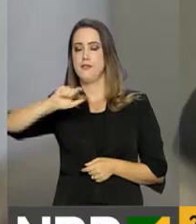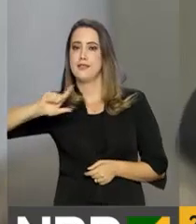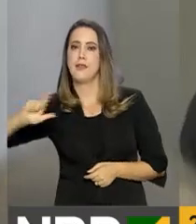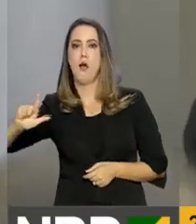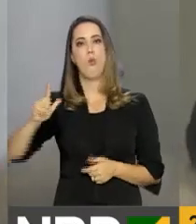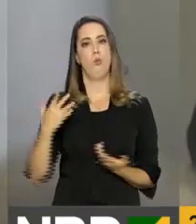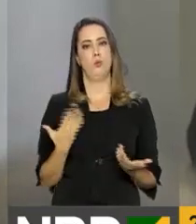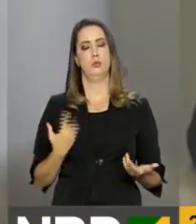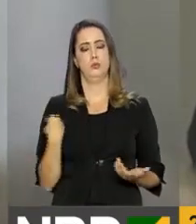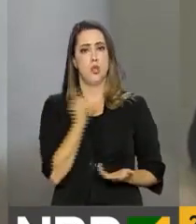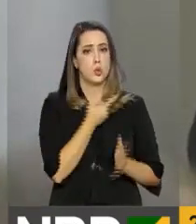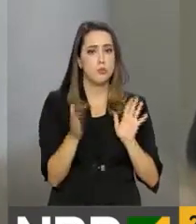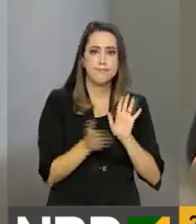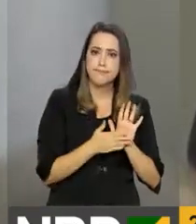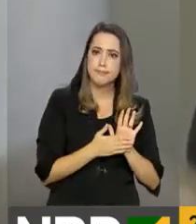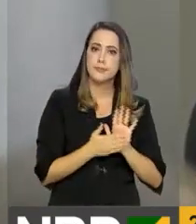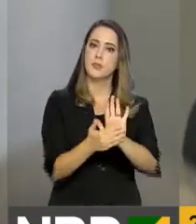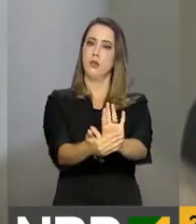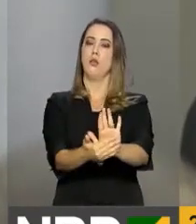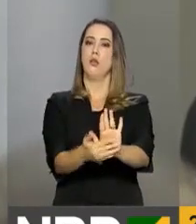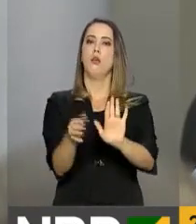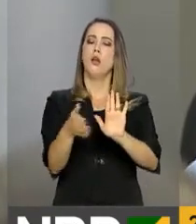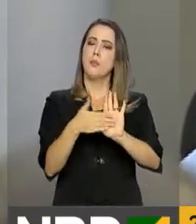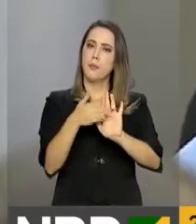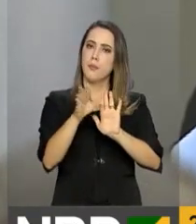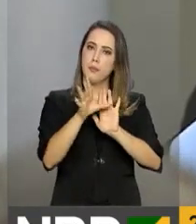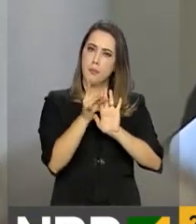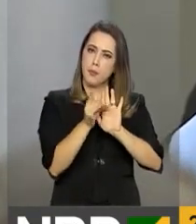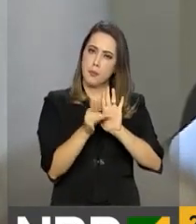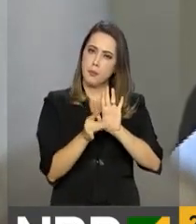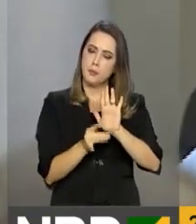quando mandamos a proposta